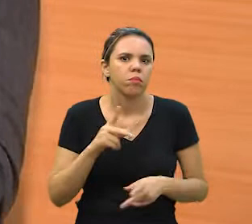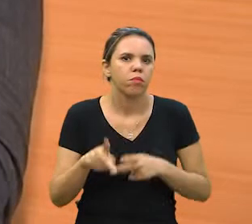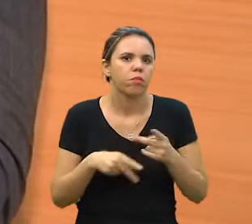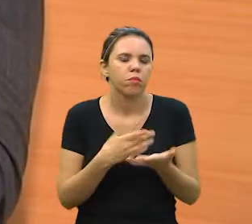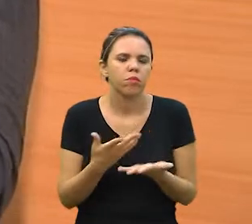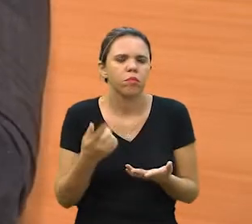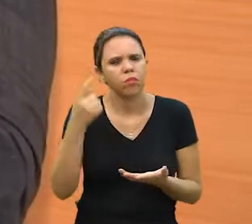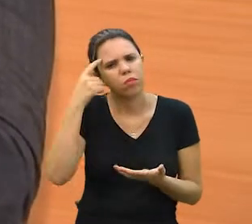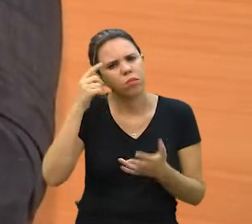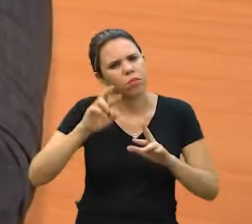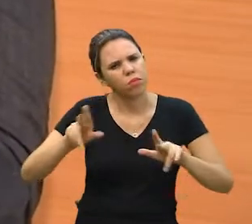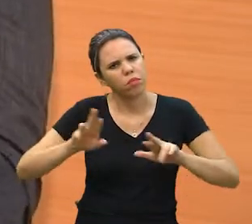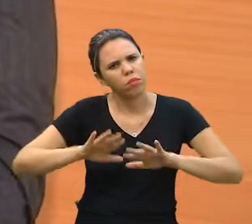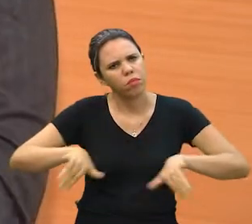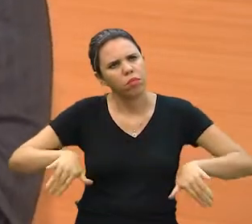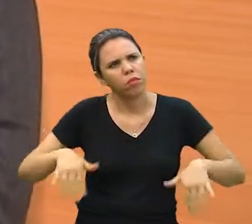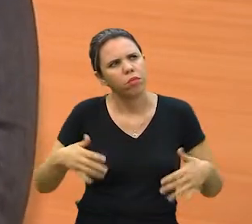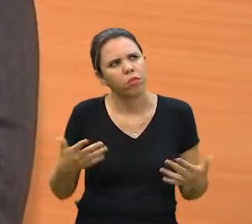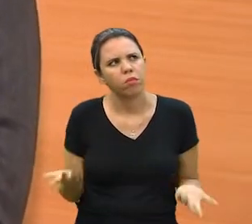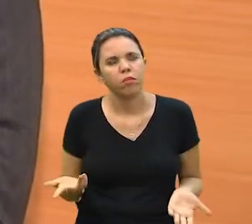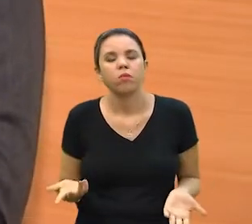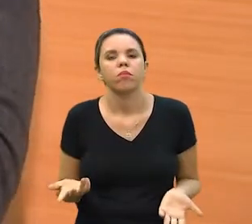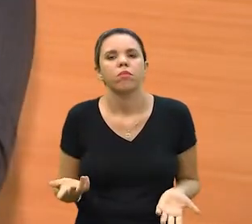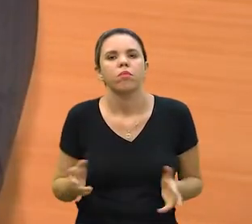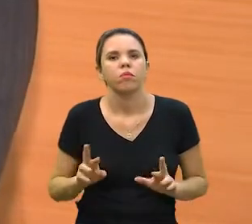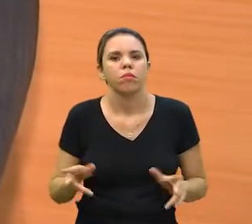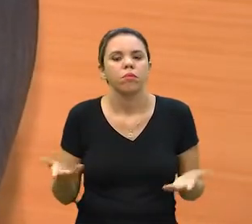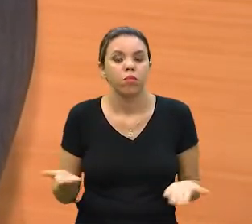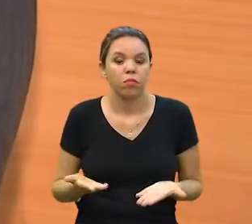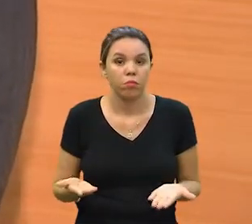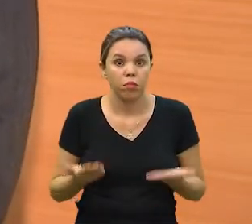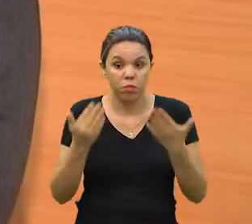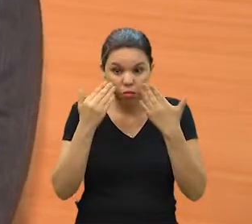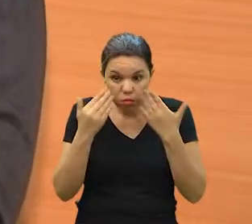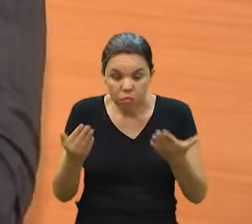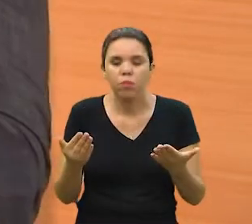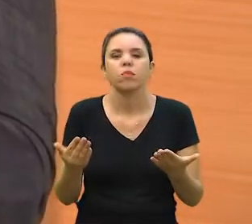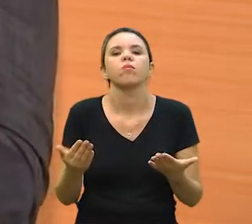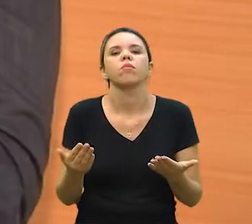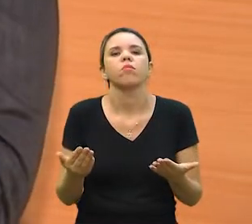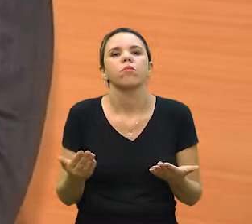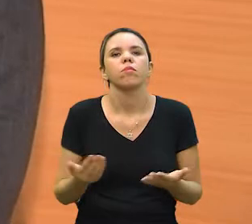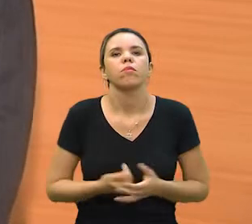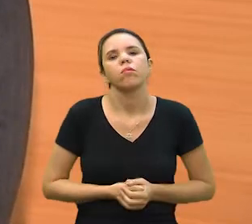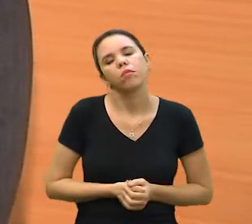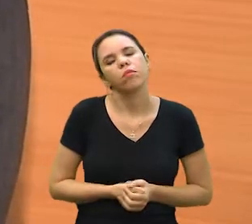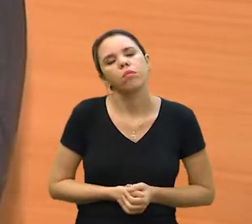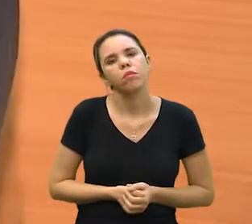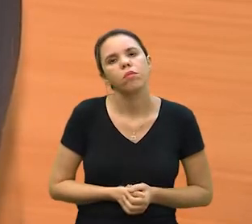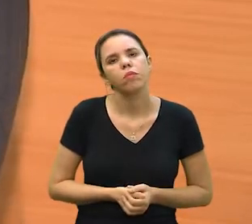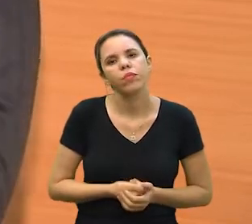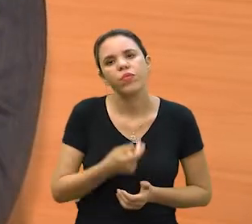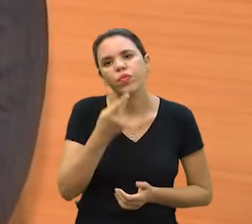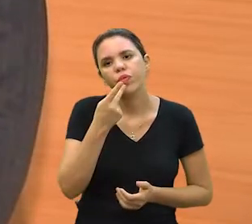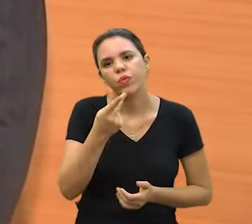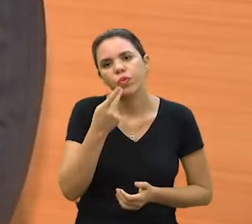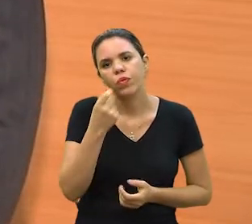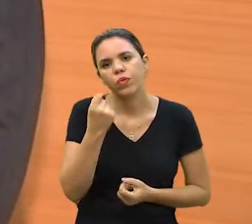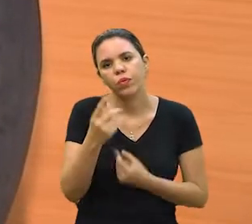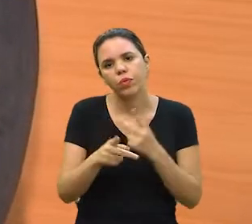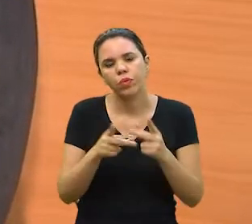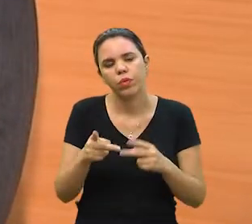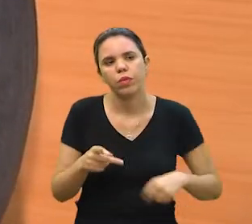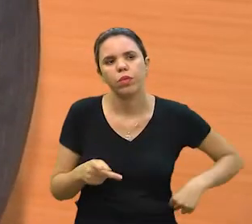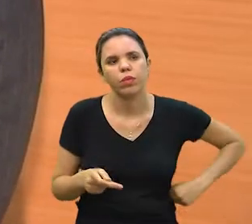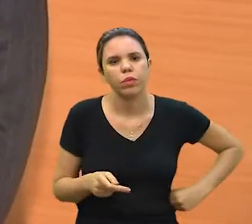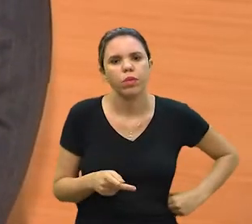existiam pessoas que tinham pensamentos diferentes. E essa diferença hoje, ela é muito destacada. Então quando a gente fala eu vejo algumas